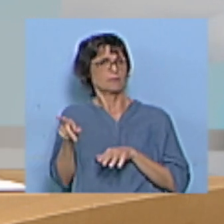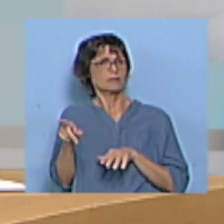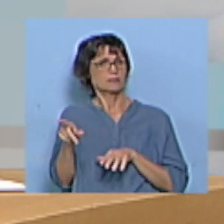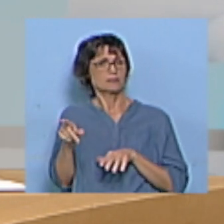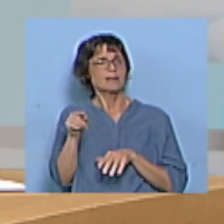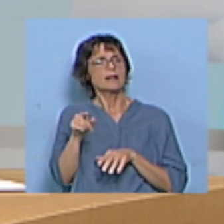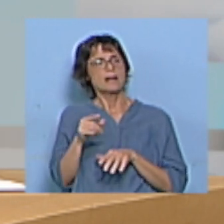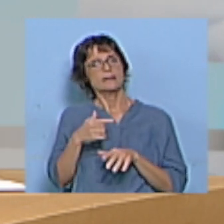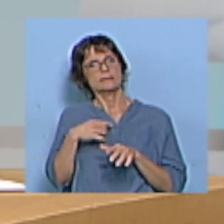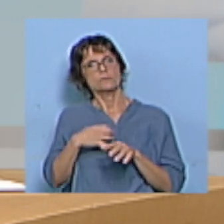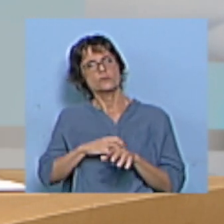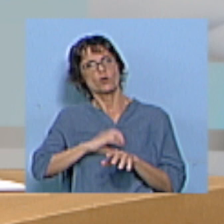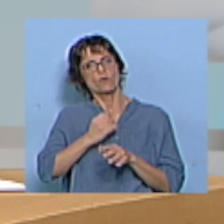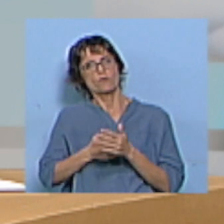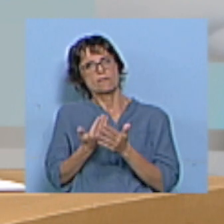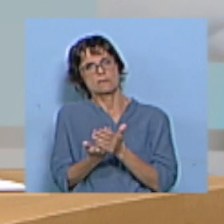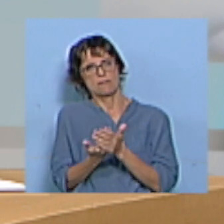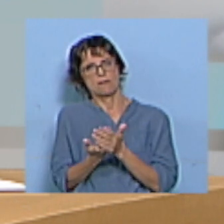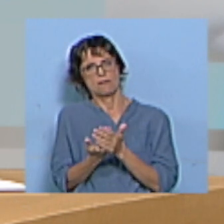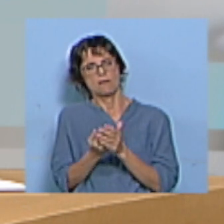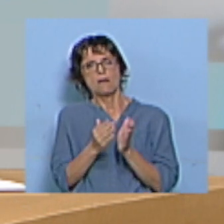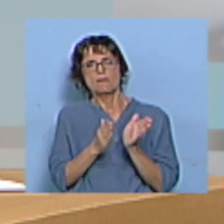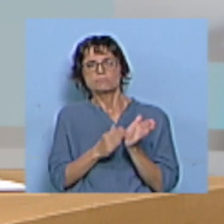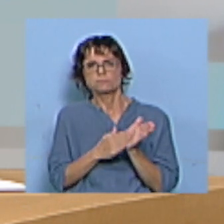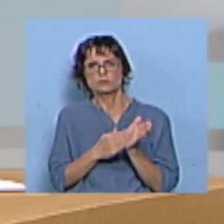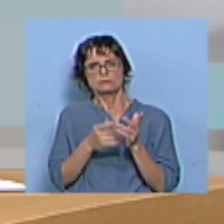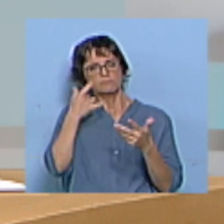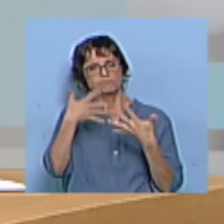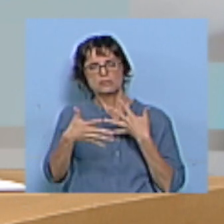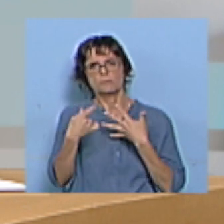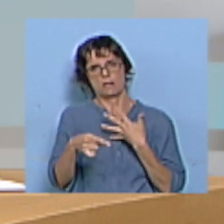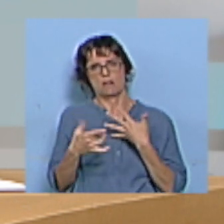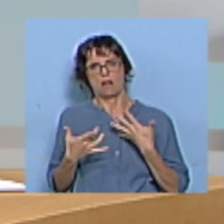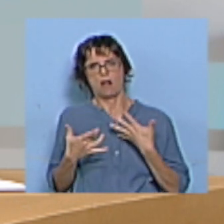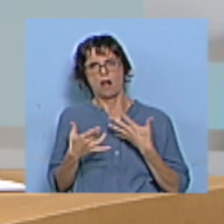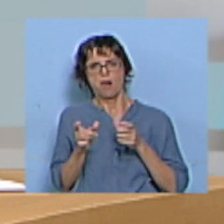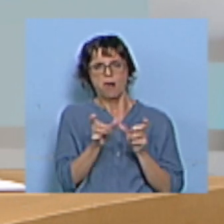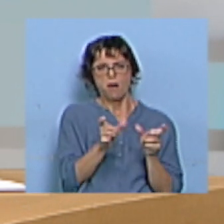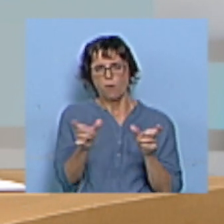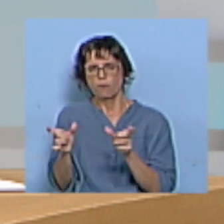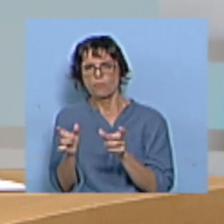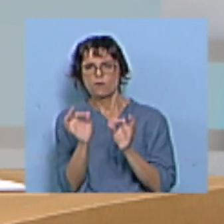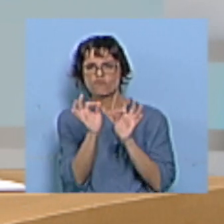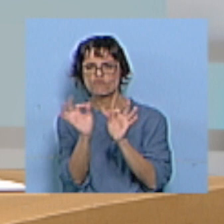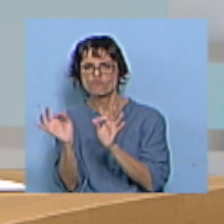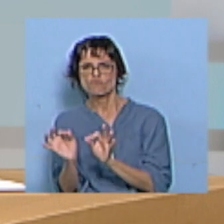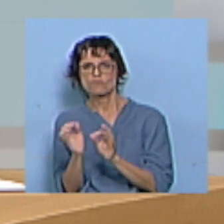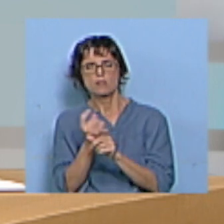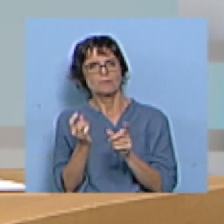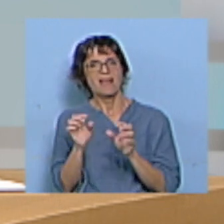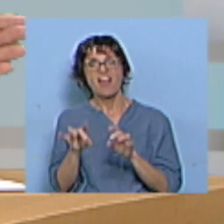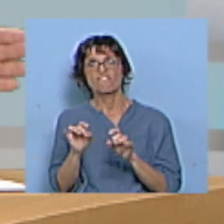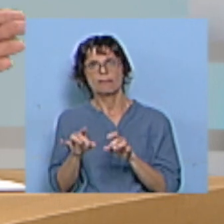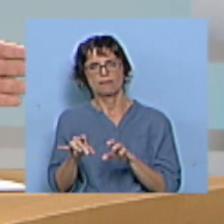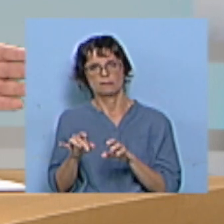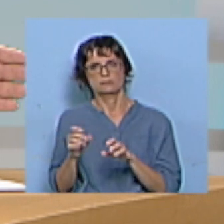linhas muito transparentes, mecanismos de controle muito eficazes para que nunca mais aconteça aquilo que